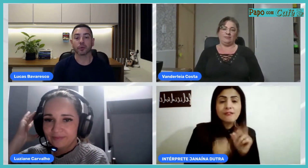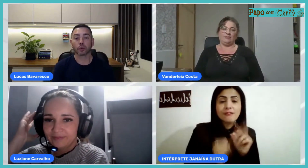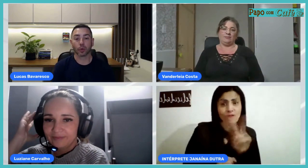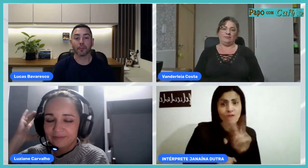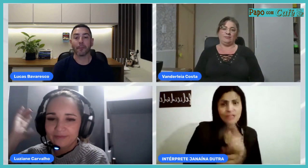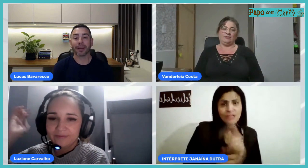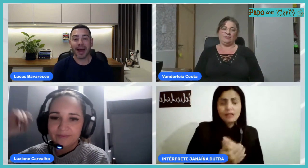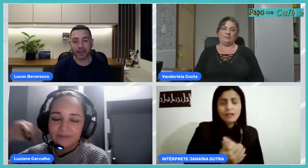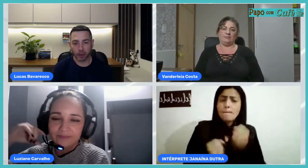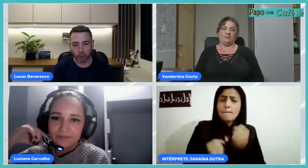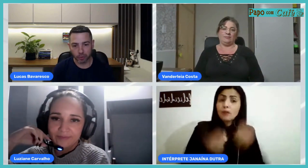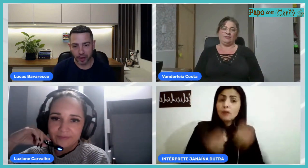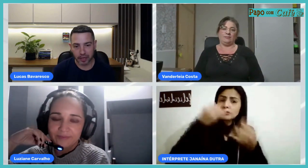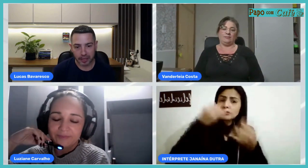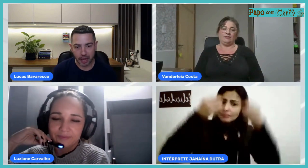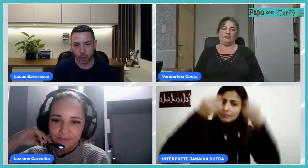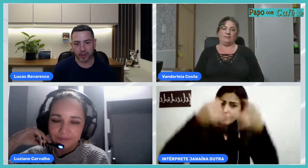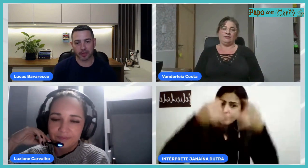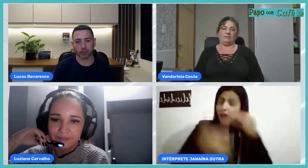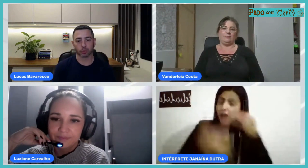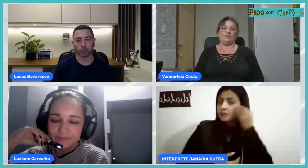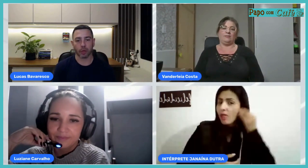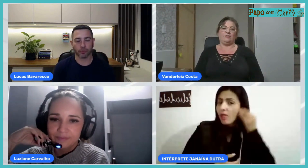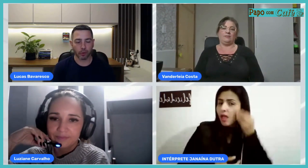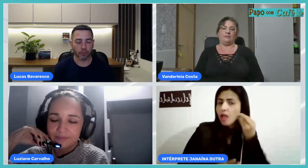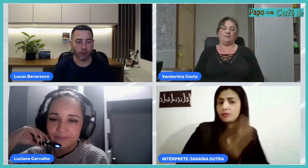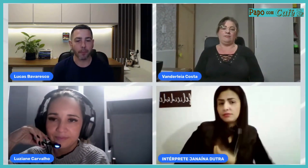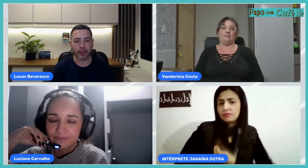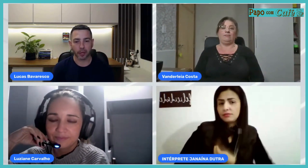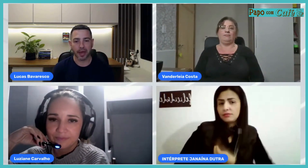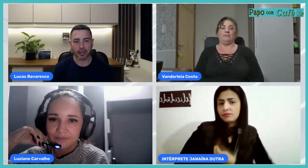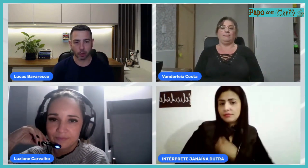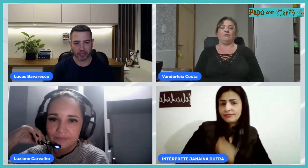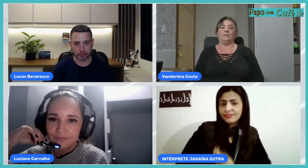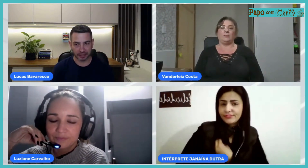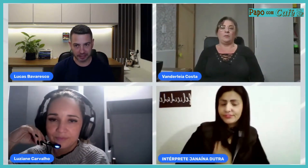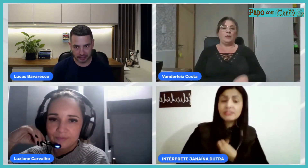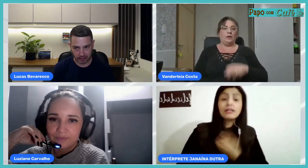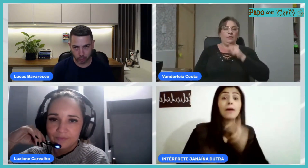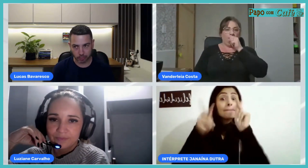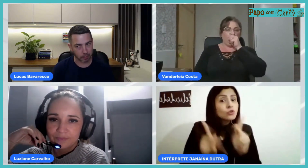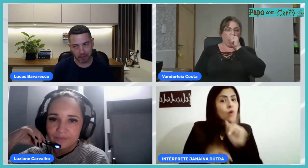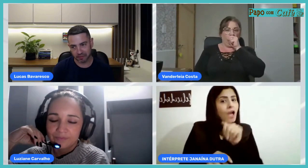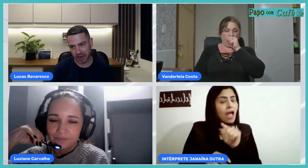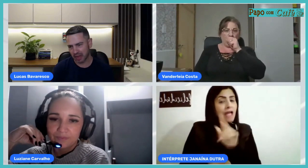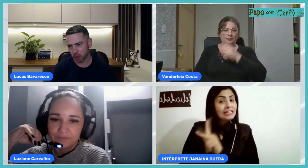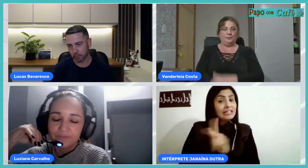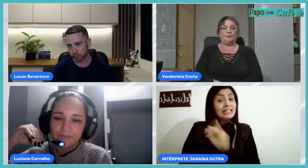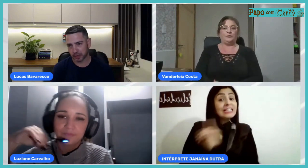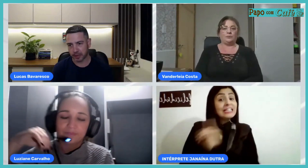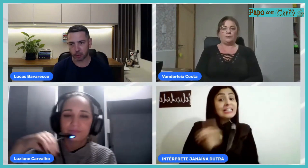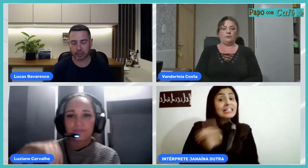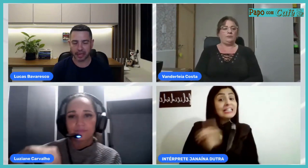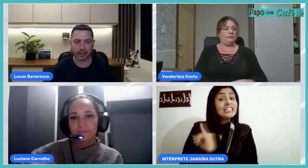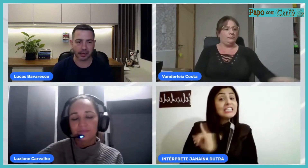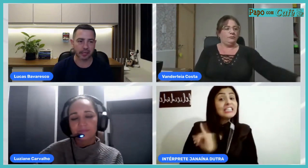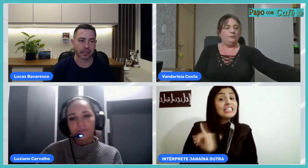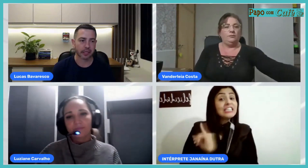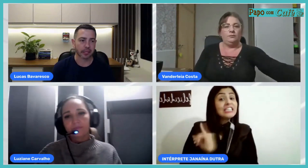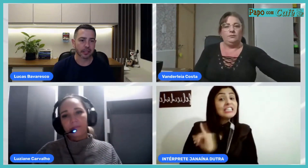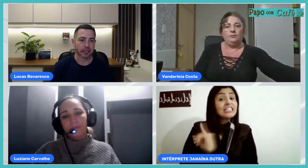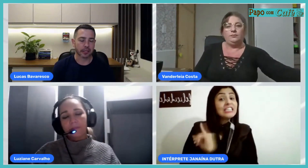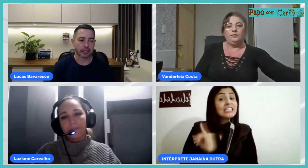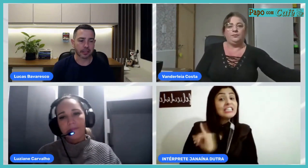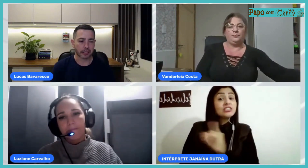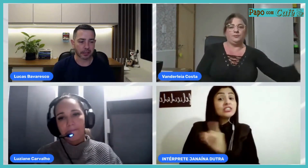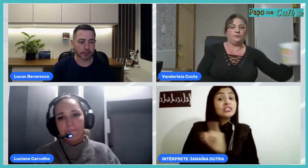para o instrutor prático que vai lidar com esse aluno? Eu vou compartilhar aqui uma expressão, uma fala, um trecho dela, né?